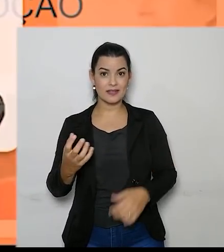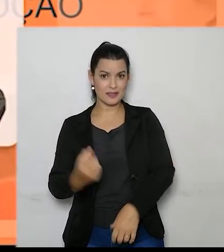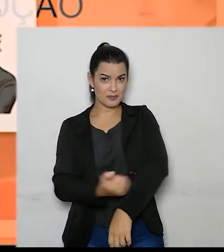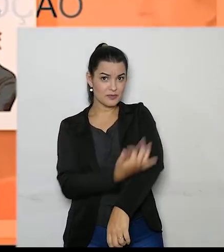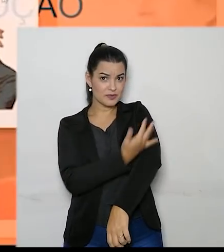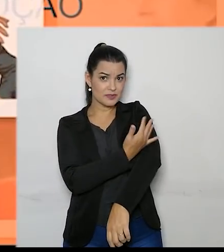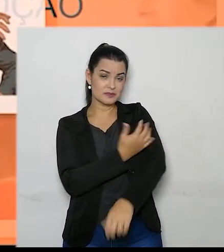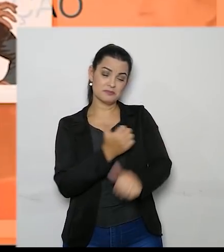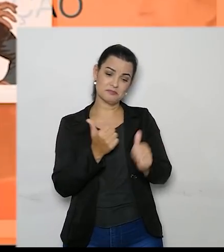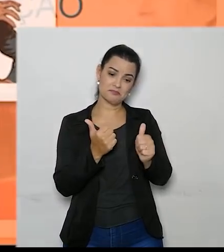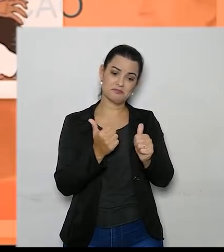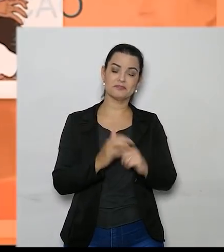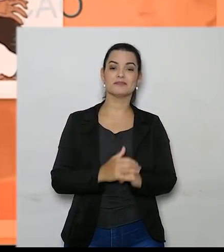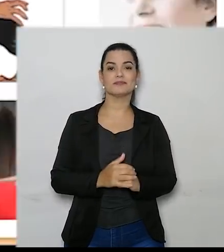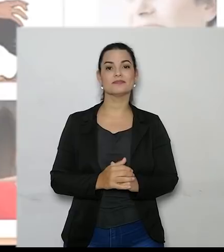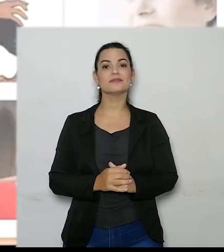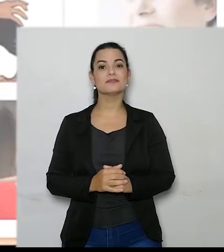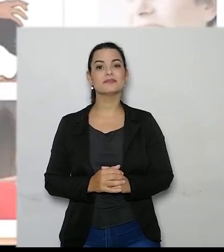Emoção? Tá bom.